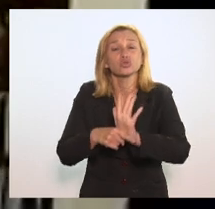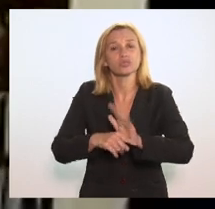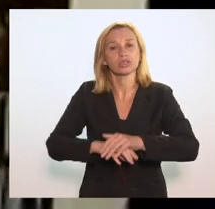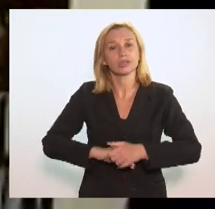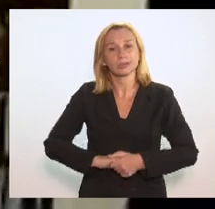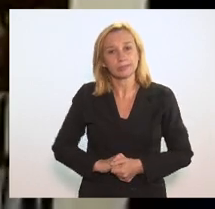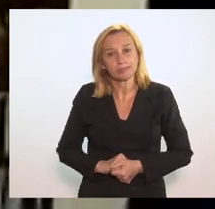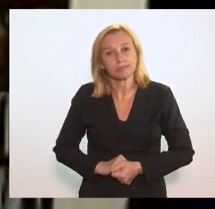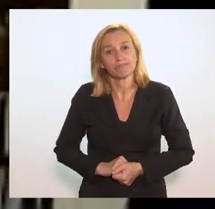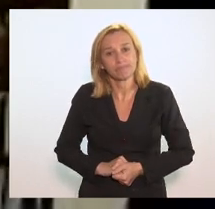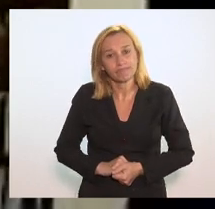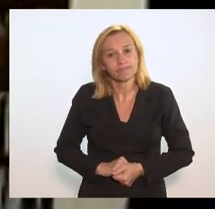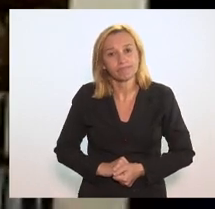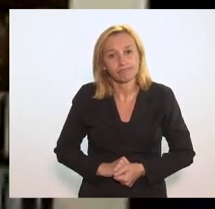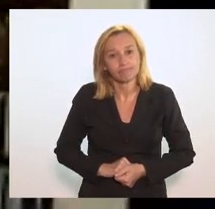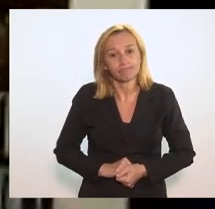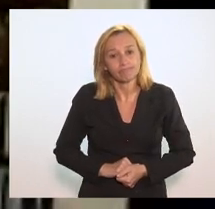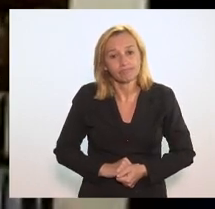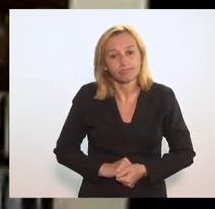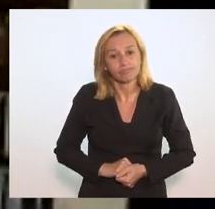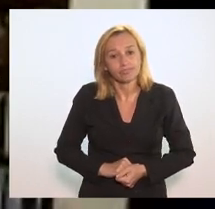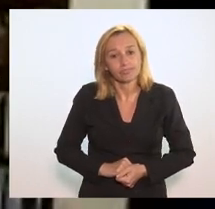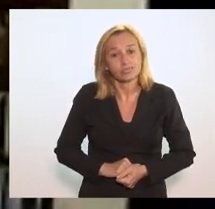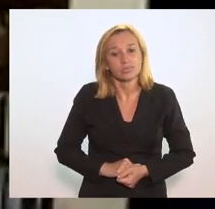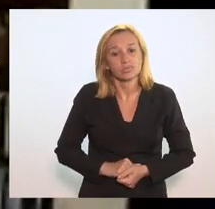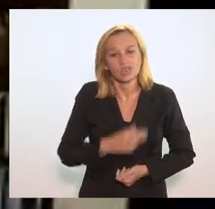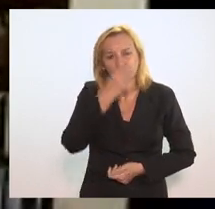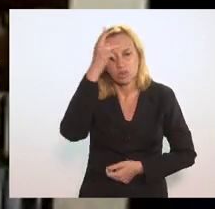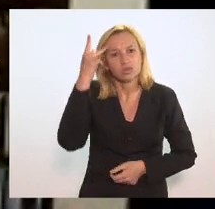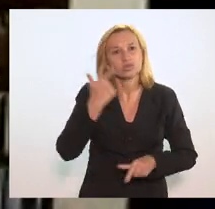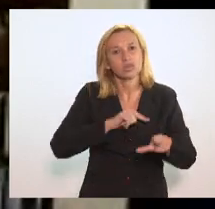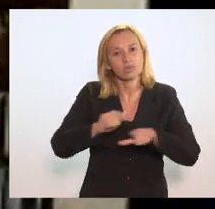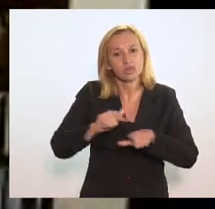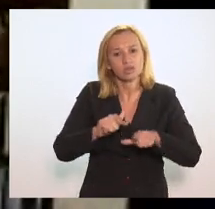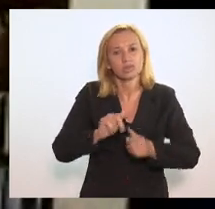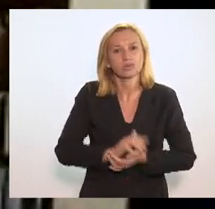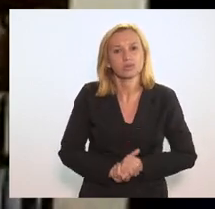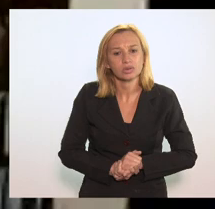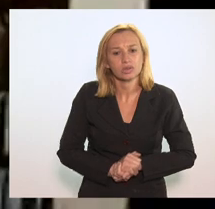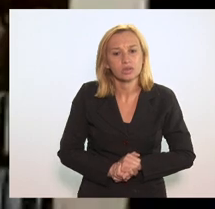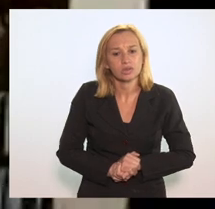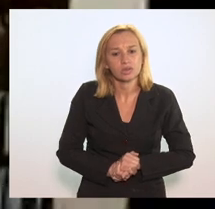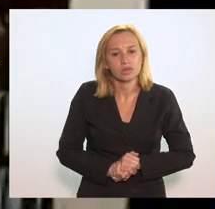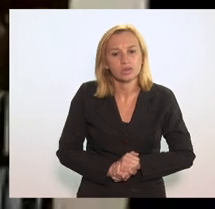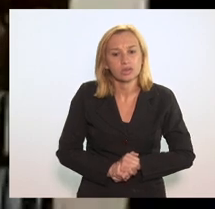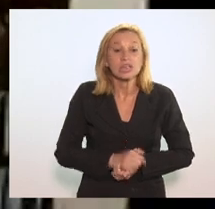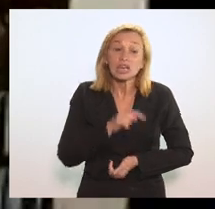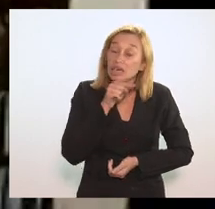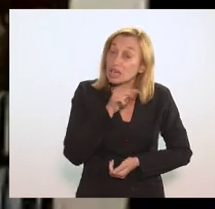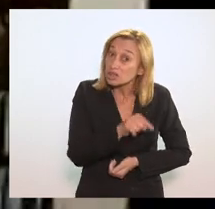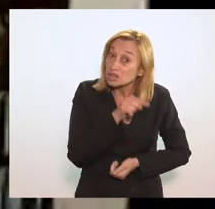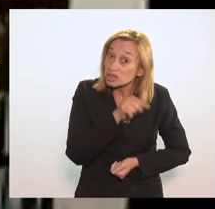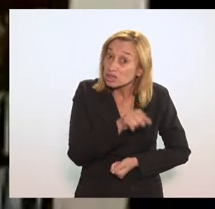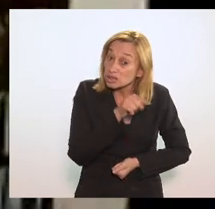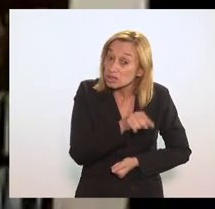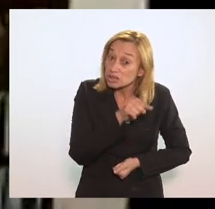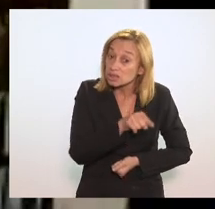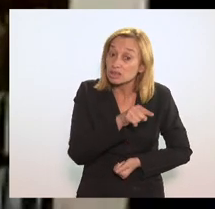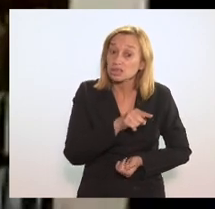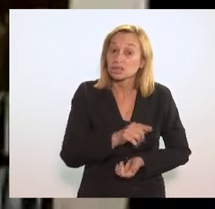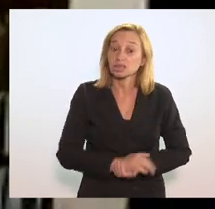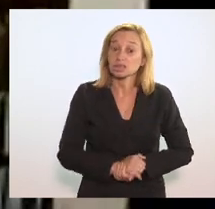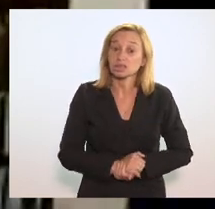ao socorro exatamente dos trabalhadores, desses que estão, por conta